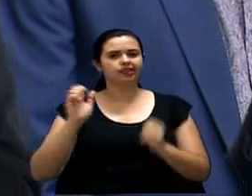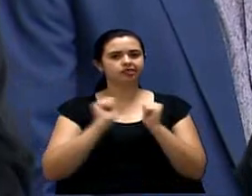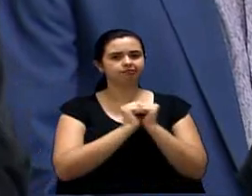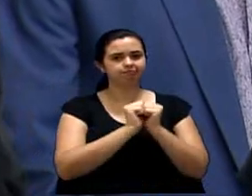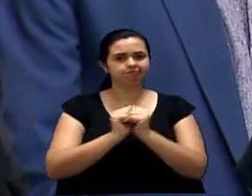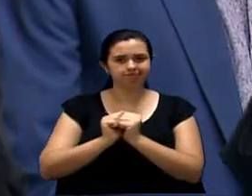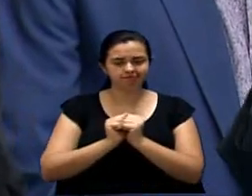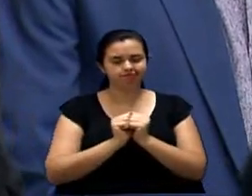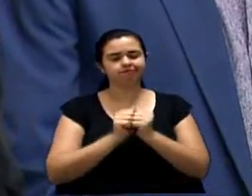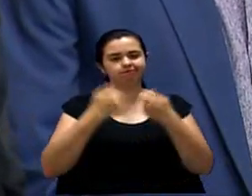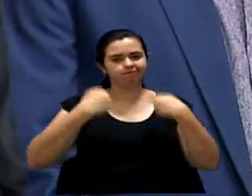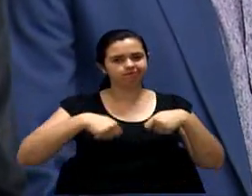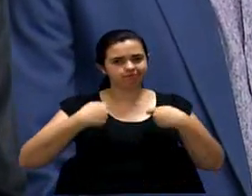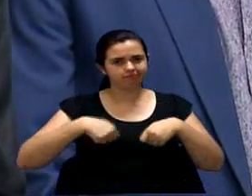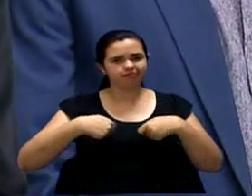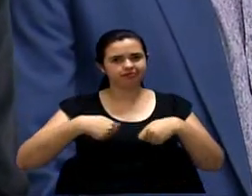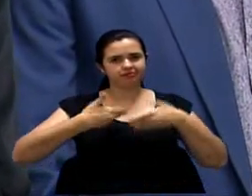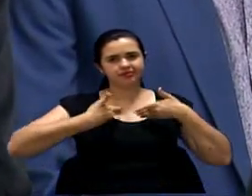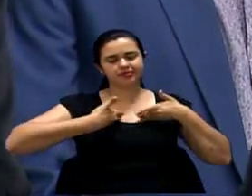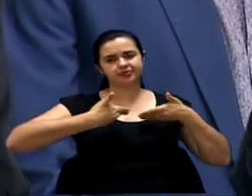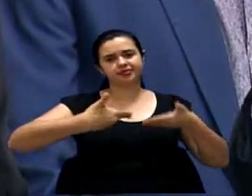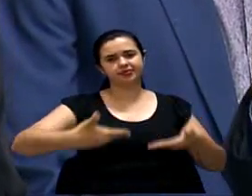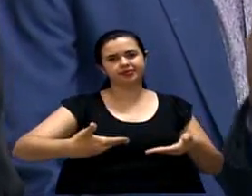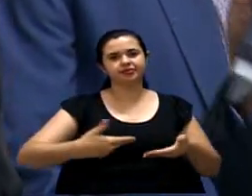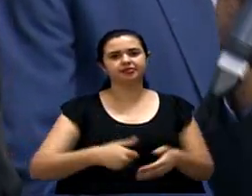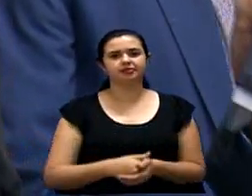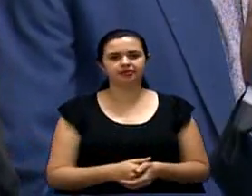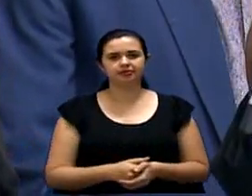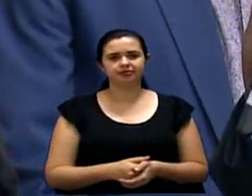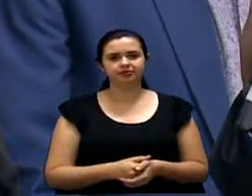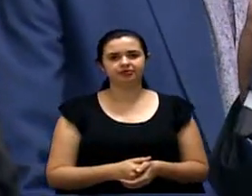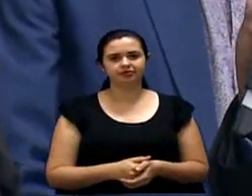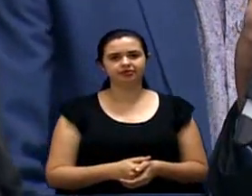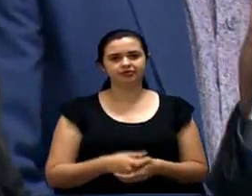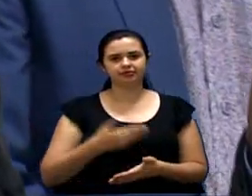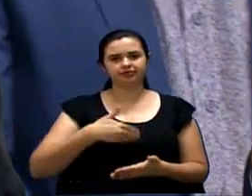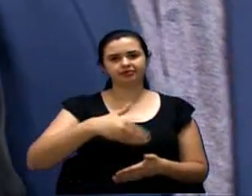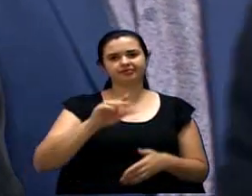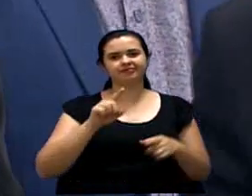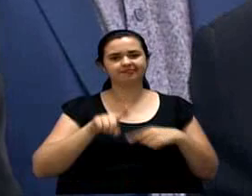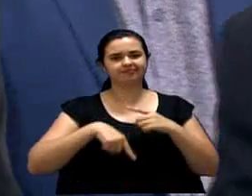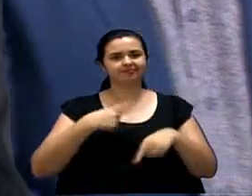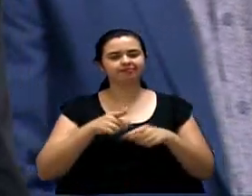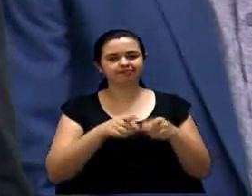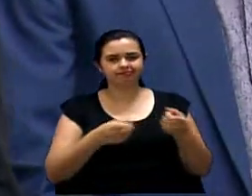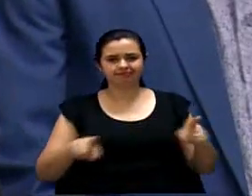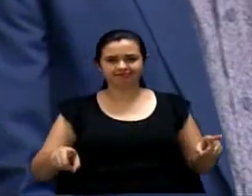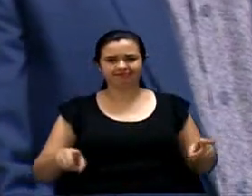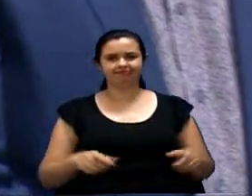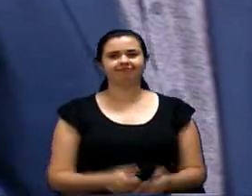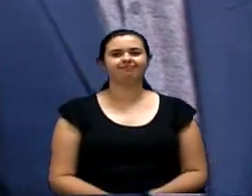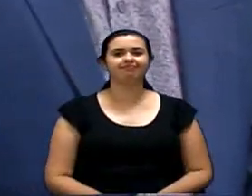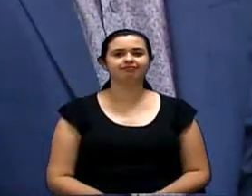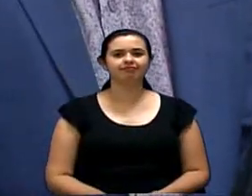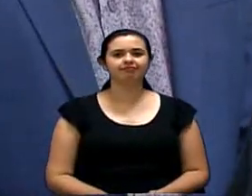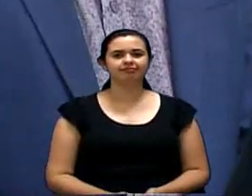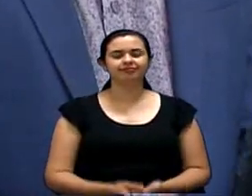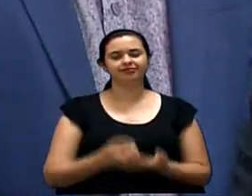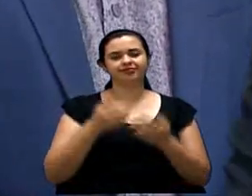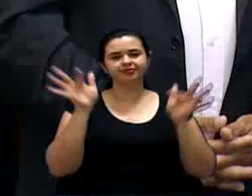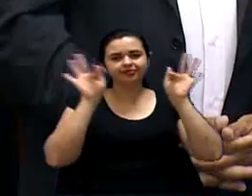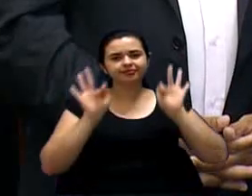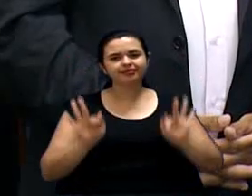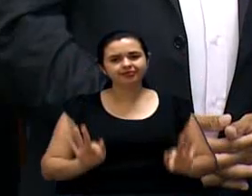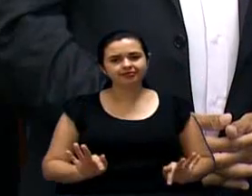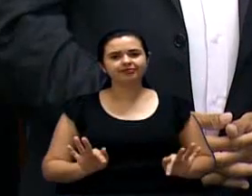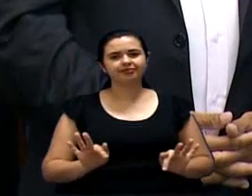que precisar, né, o vereador Vinícius Zait, que tiver, a gente já vai fazer um churrasquinho depois. E fico muito feliz, são